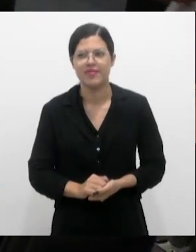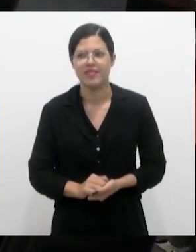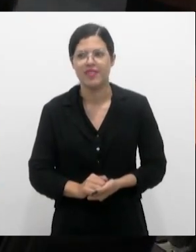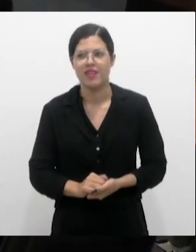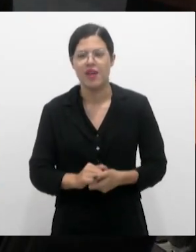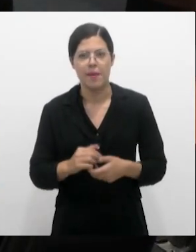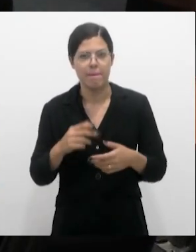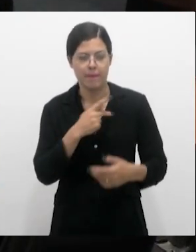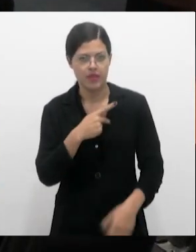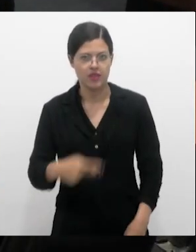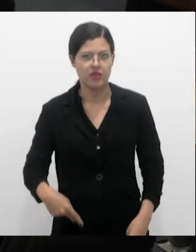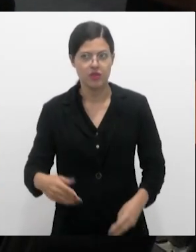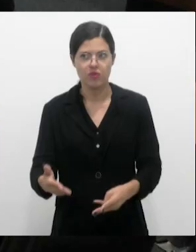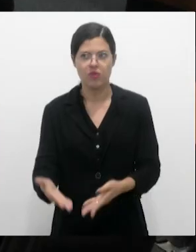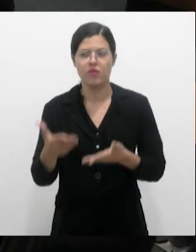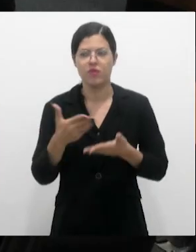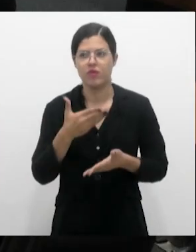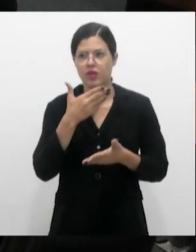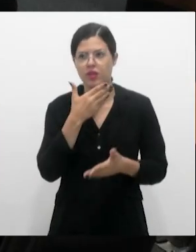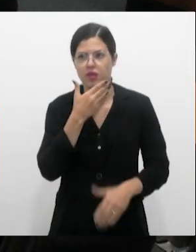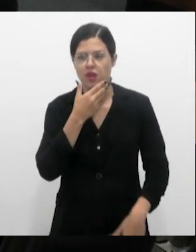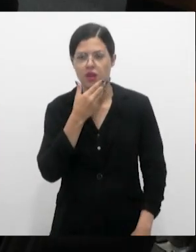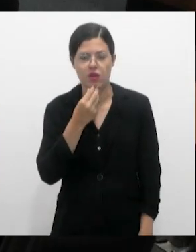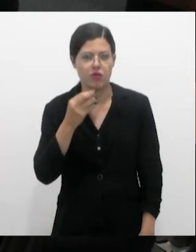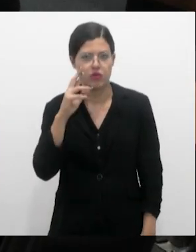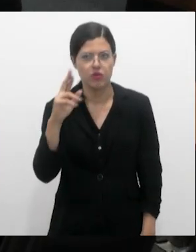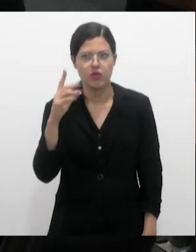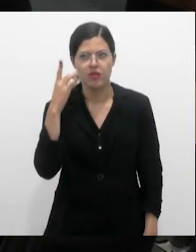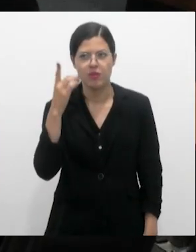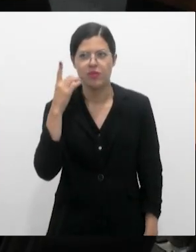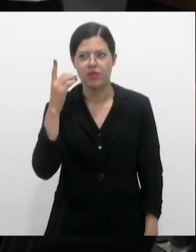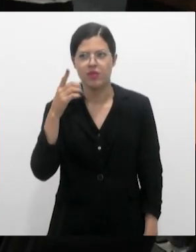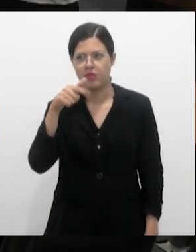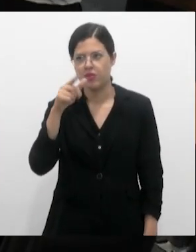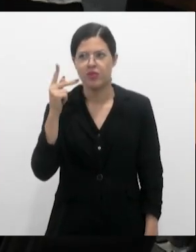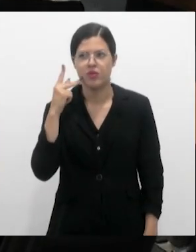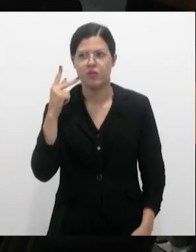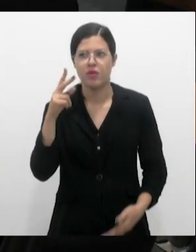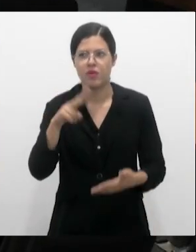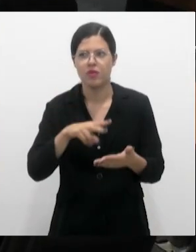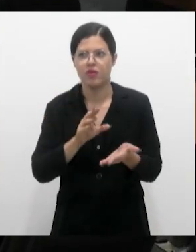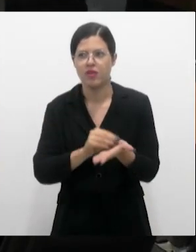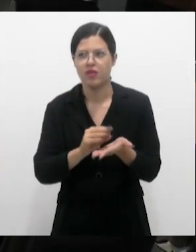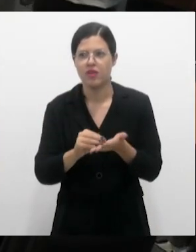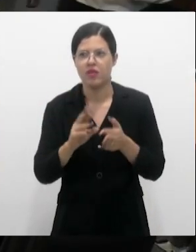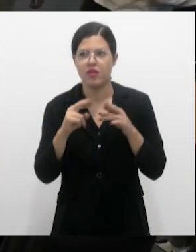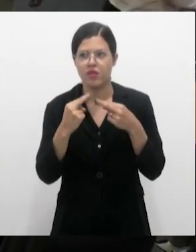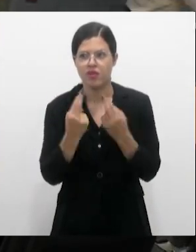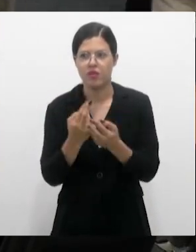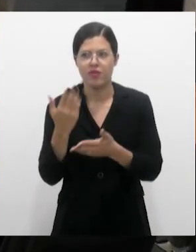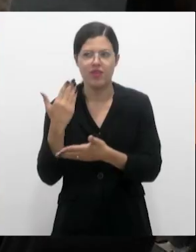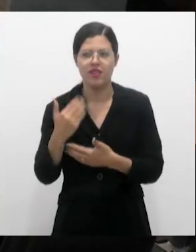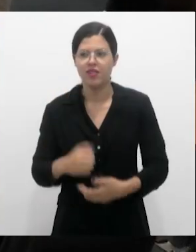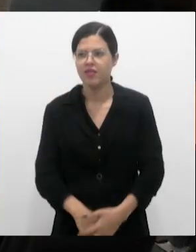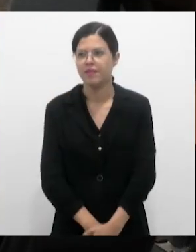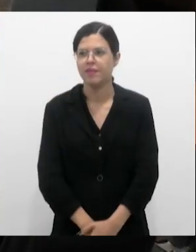presidência convida o senhor deputado Luiz Paulo para fazer a leitura da ata da sessão anterior.